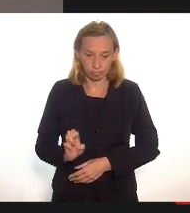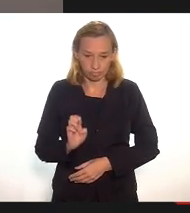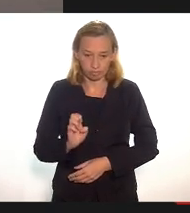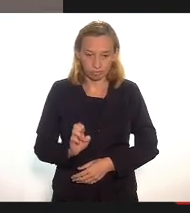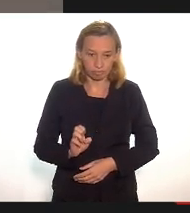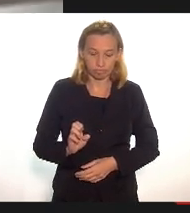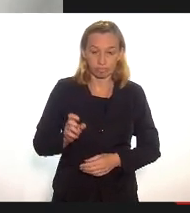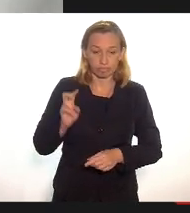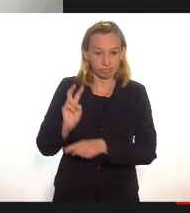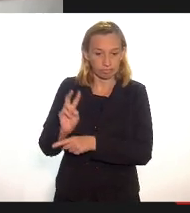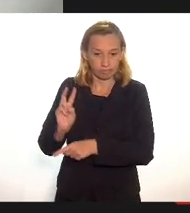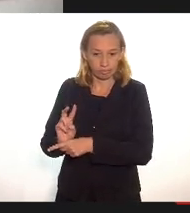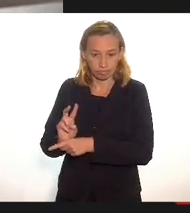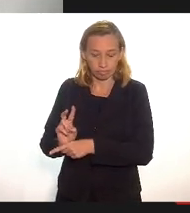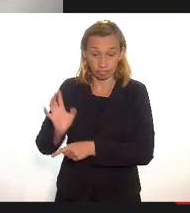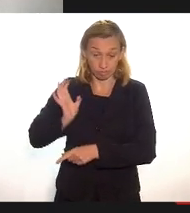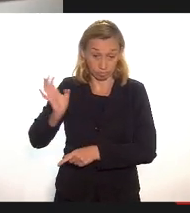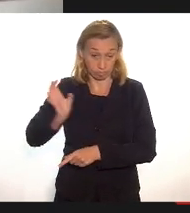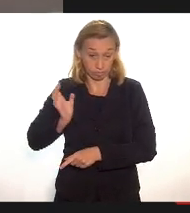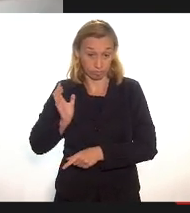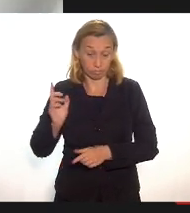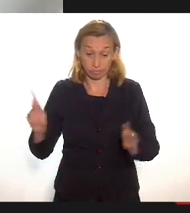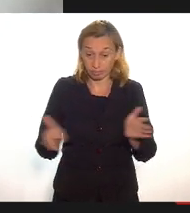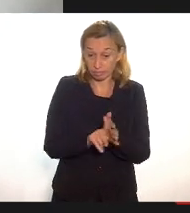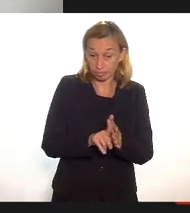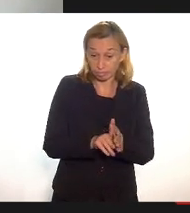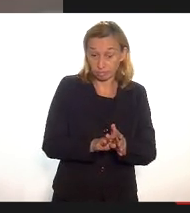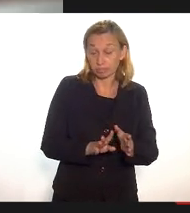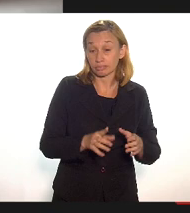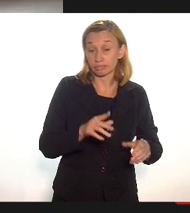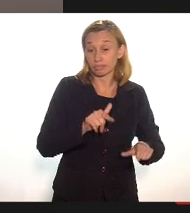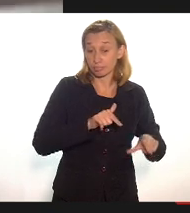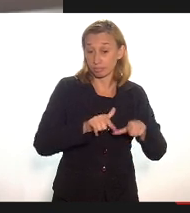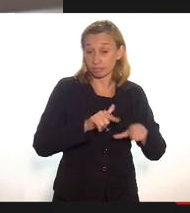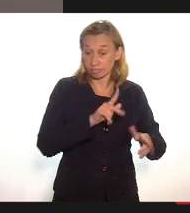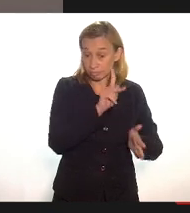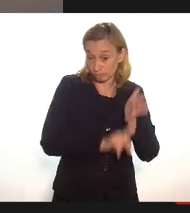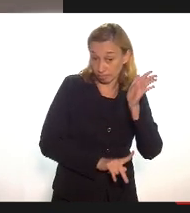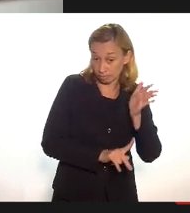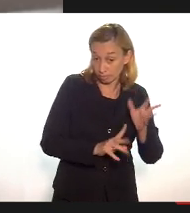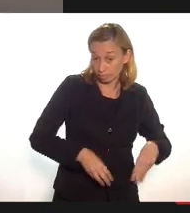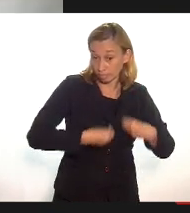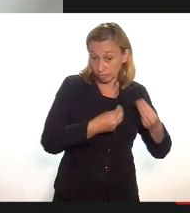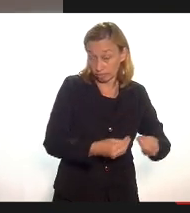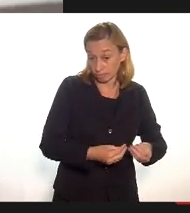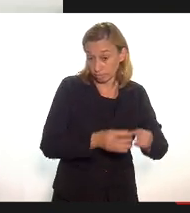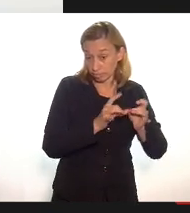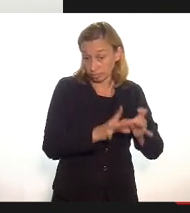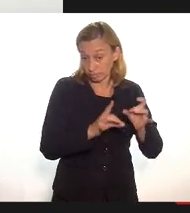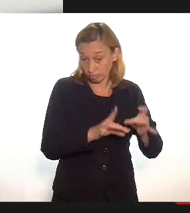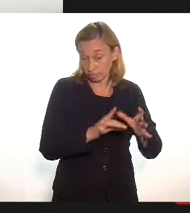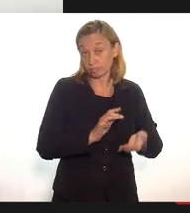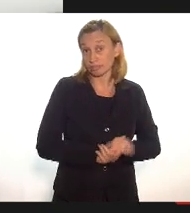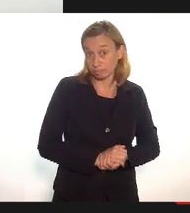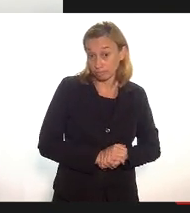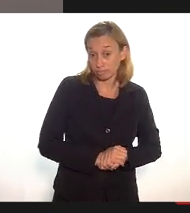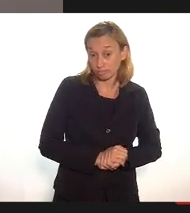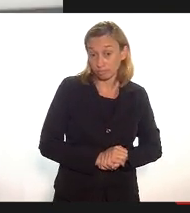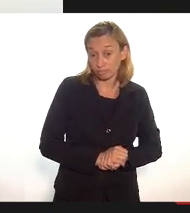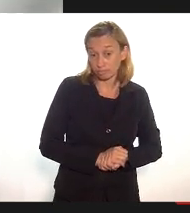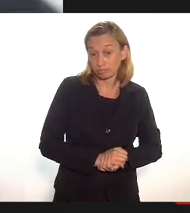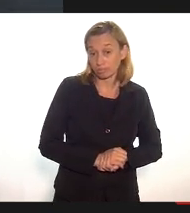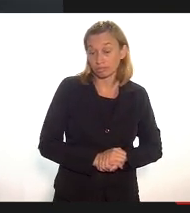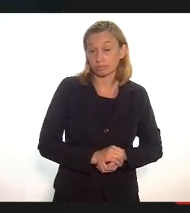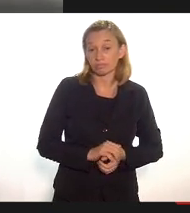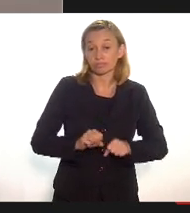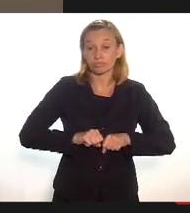etc., que faz parte desse projeto de entrega de responsabilidades públicas para a iniciativa privada, em